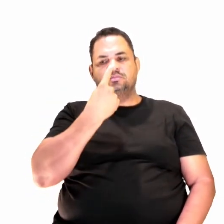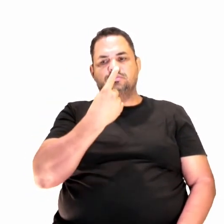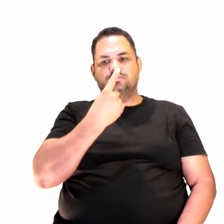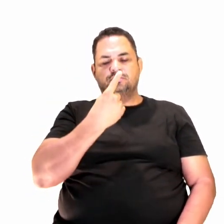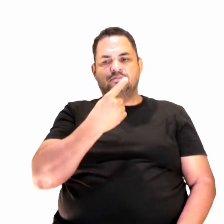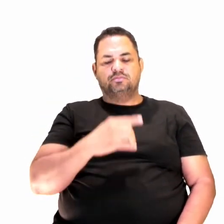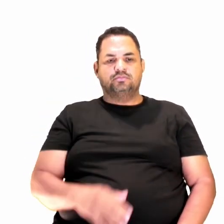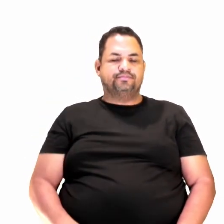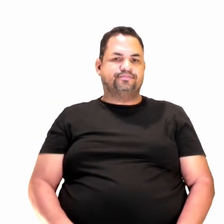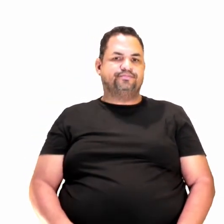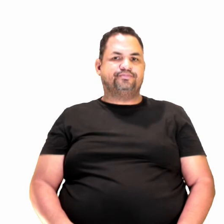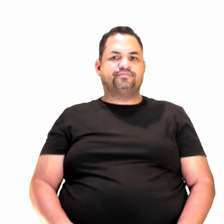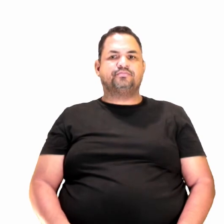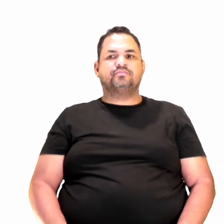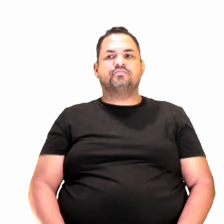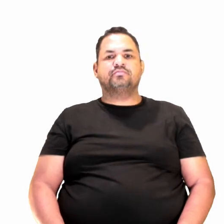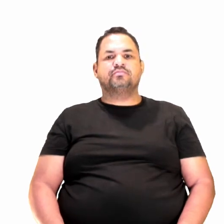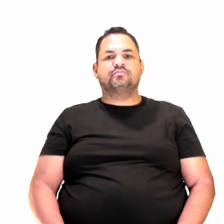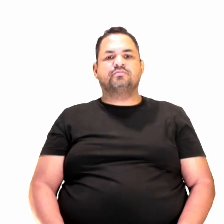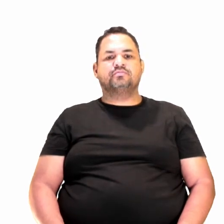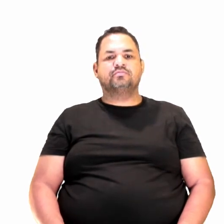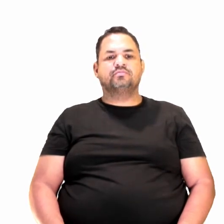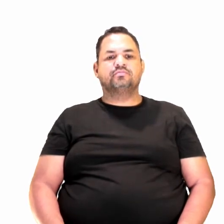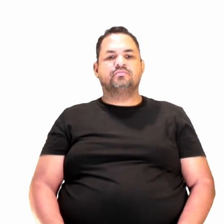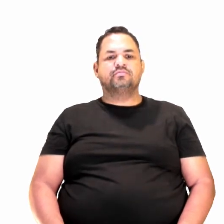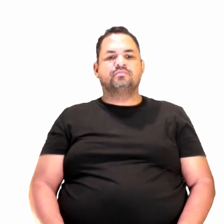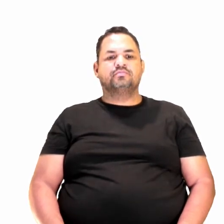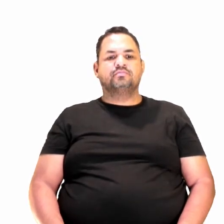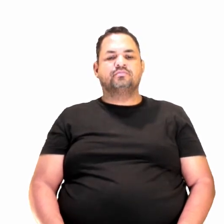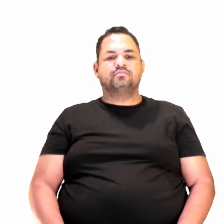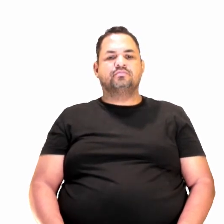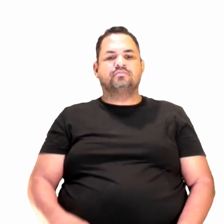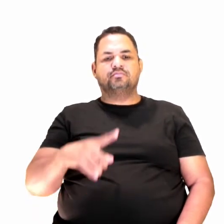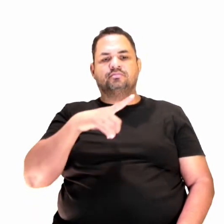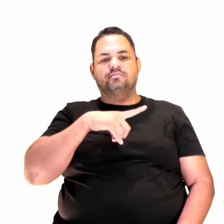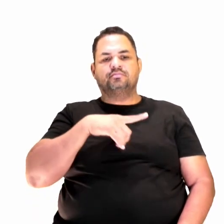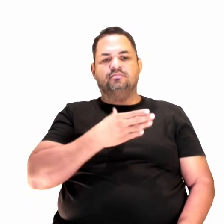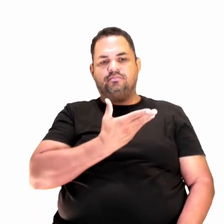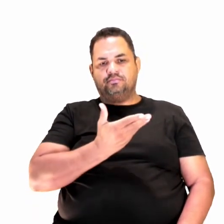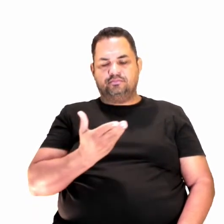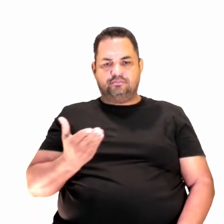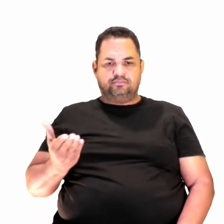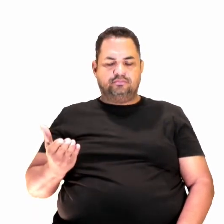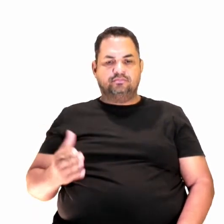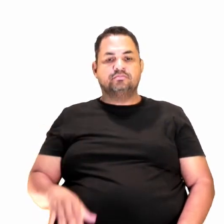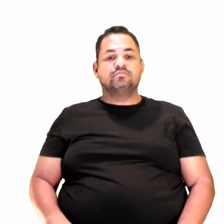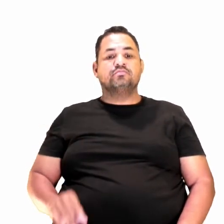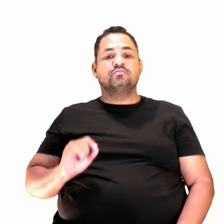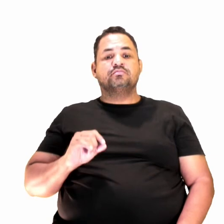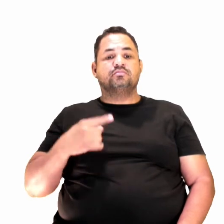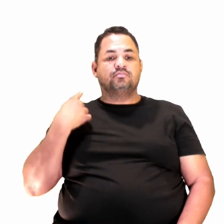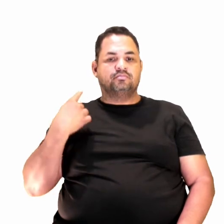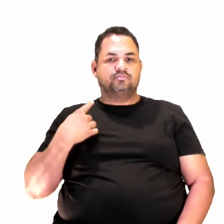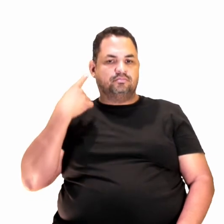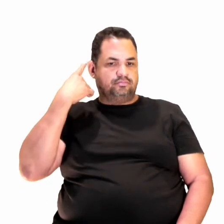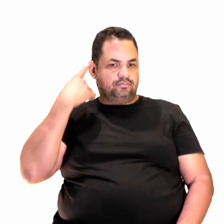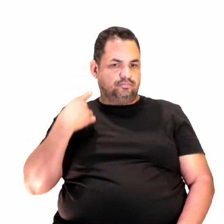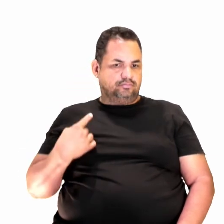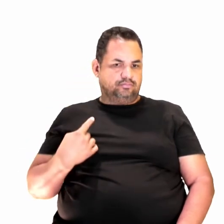Certo? Todos esses são adjetivos para falar da beleza de alguém. Para homens, a gente vai usar, também pode usar a palavra